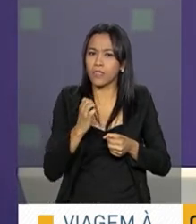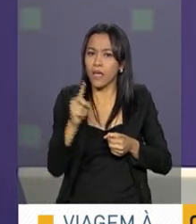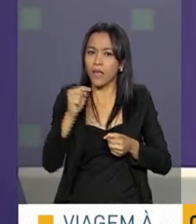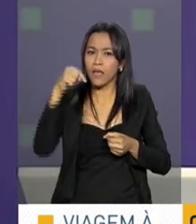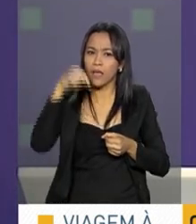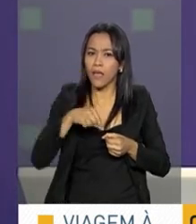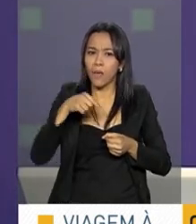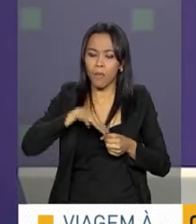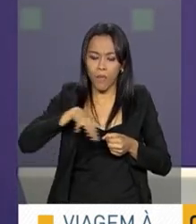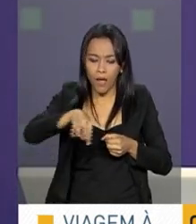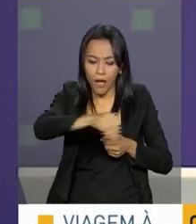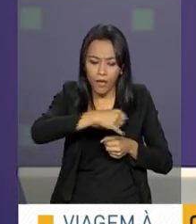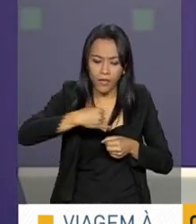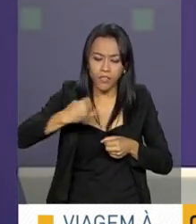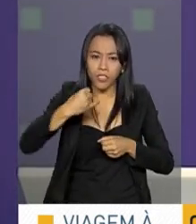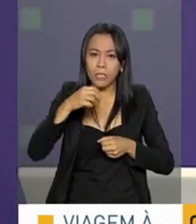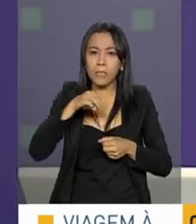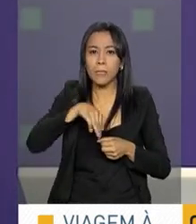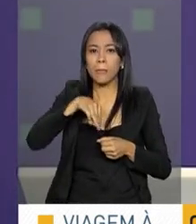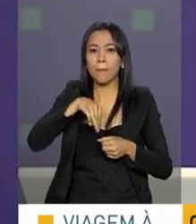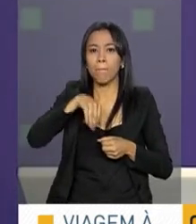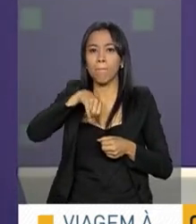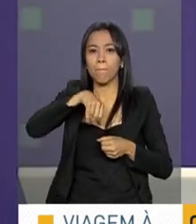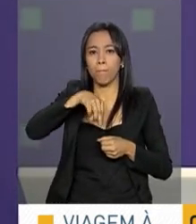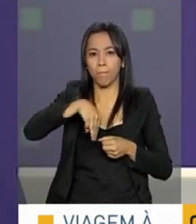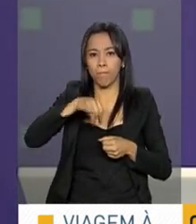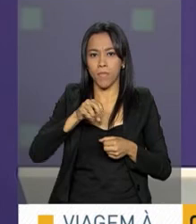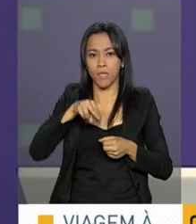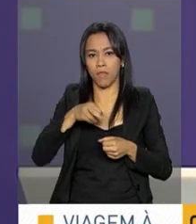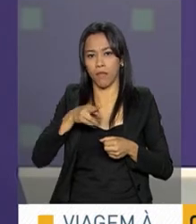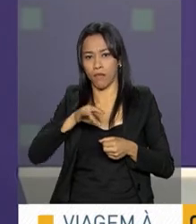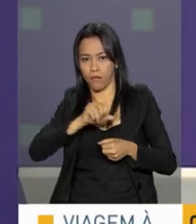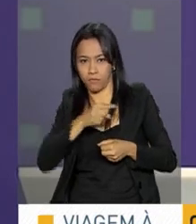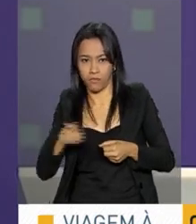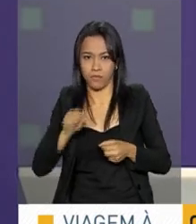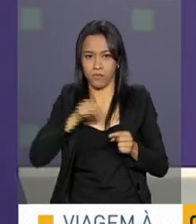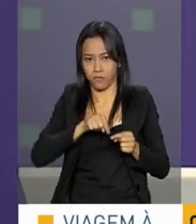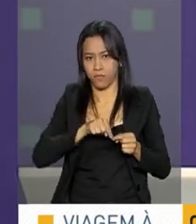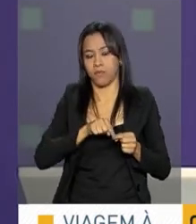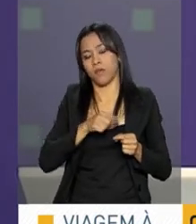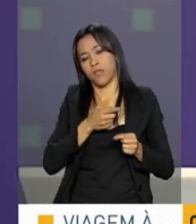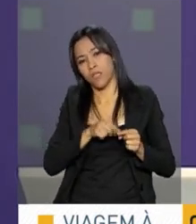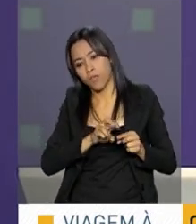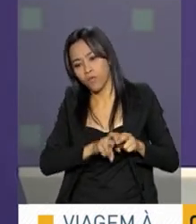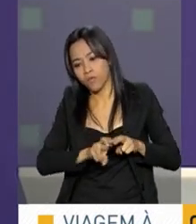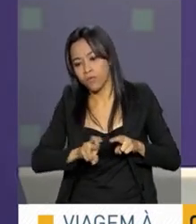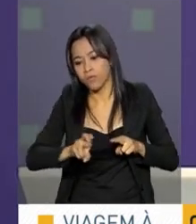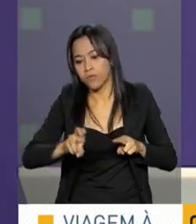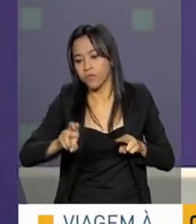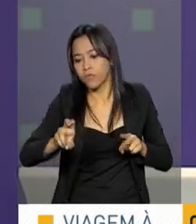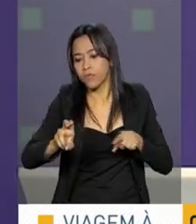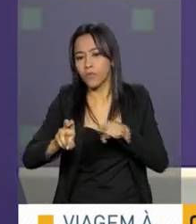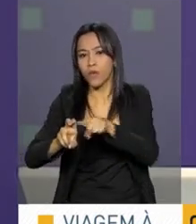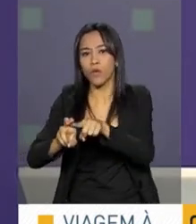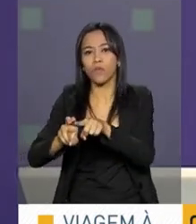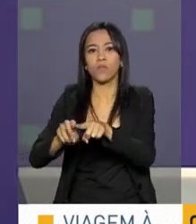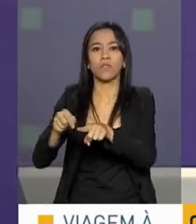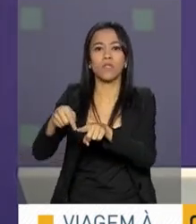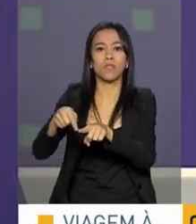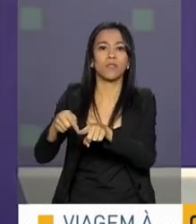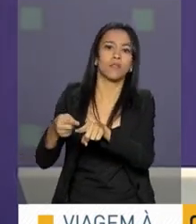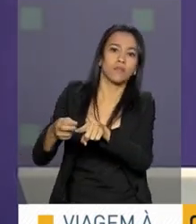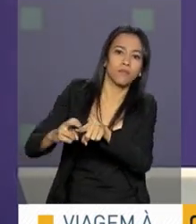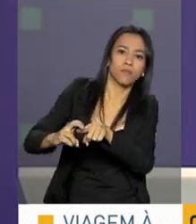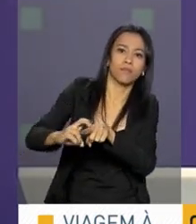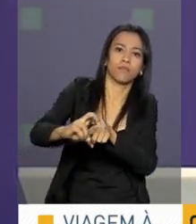depois da região de Caetité, a nossa ideia é seguir com essa ferrovia até que ela encontre a Ferrovia Norte-Sul, e aí se dê acesso